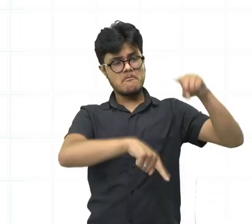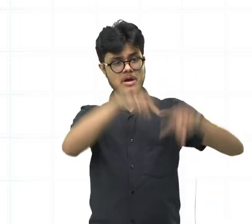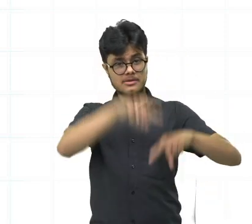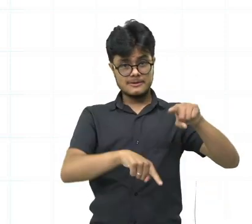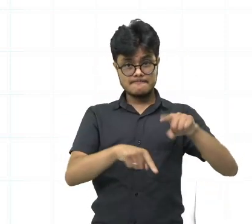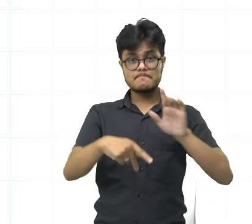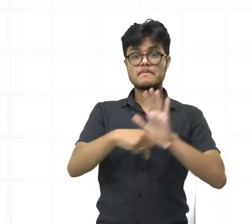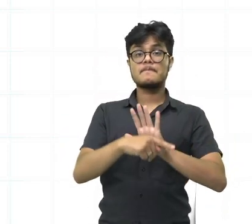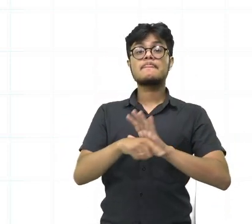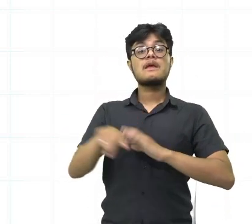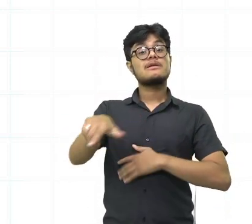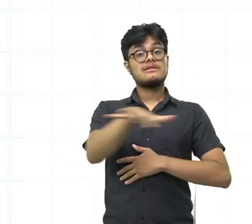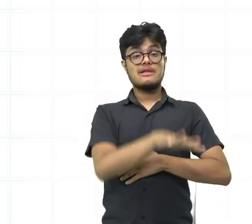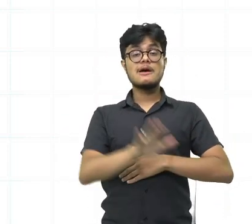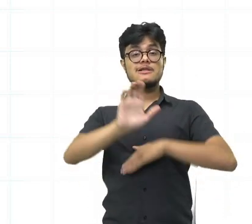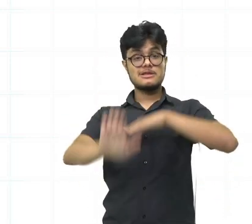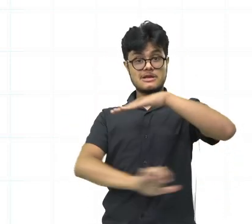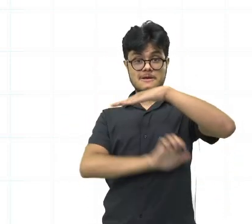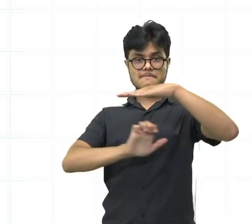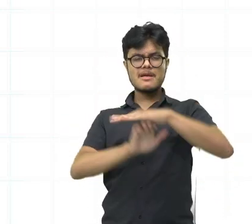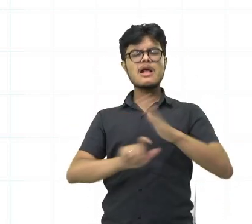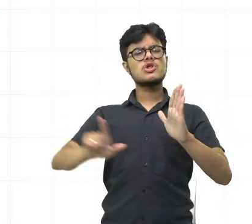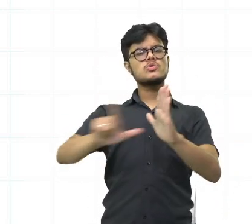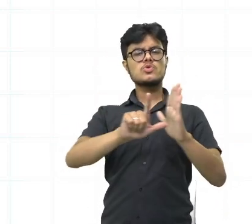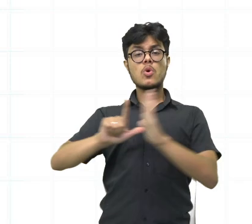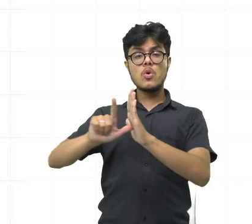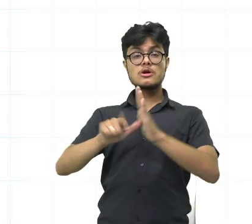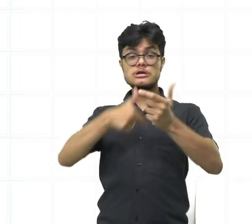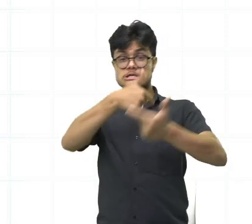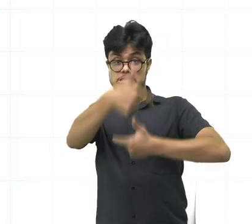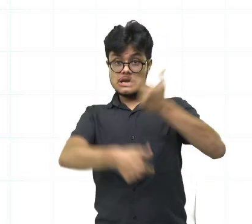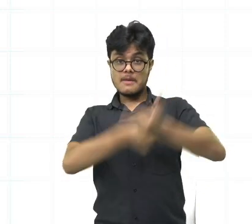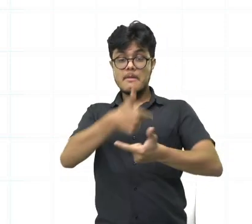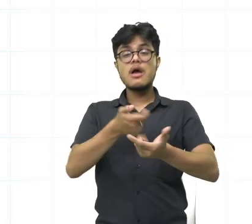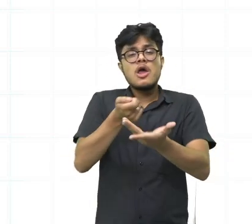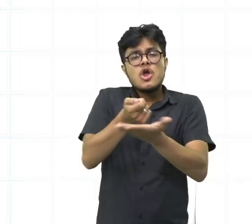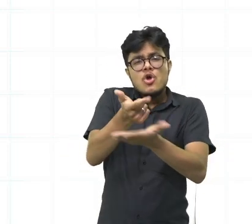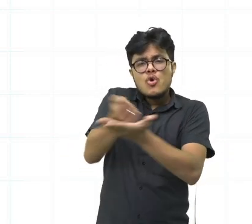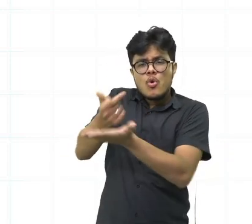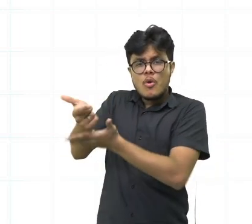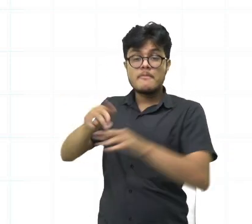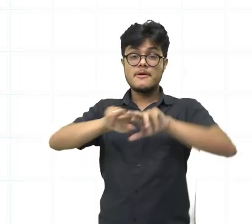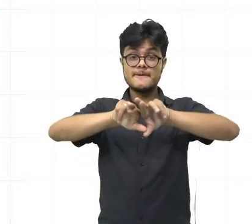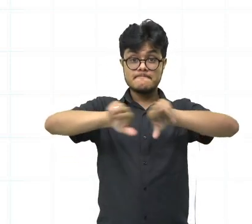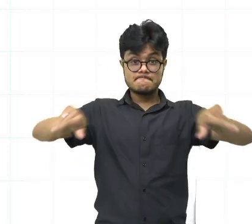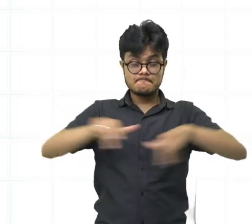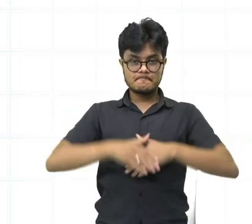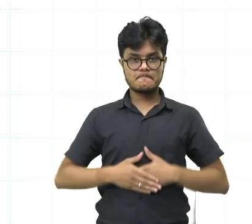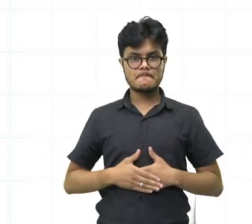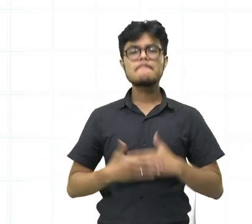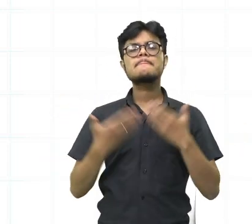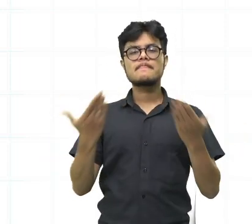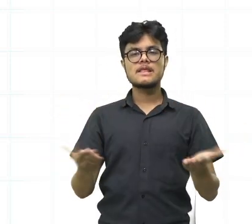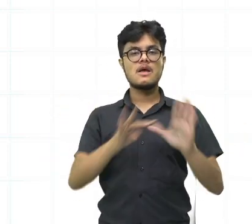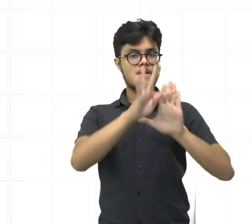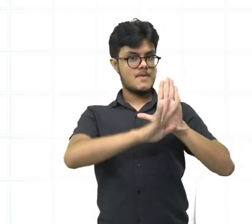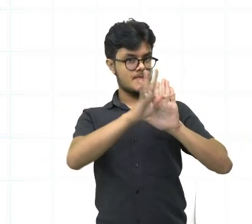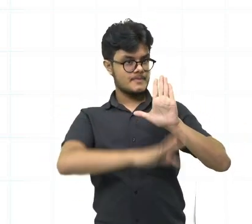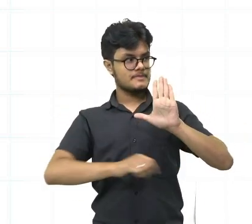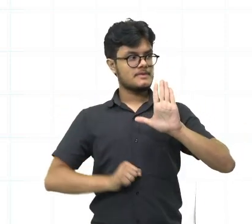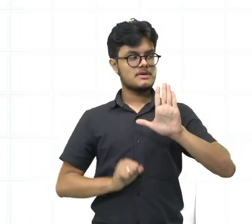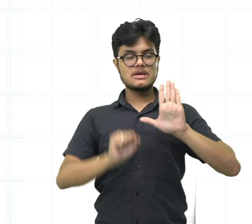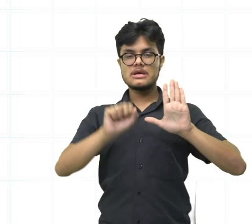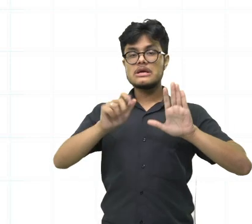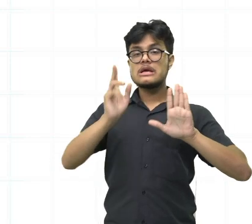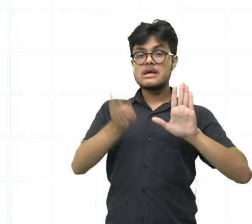relação comercial, de serviço, compra e outros. Por meio deste texto, o